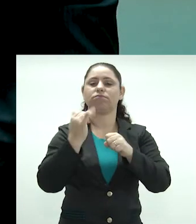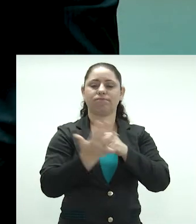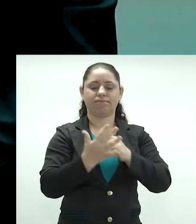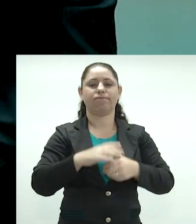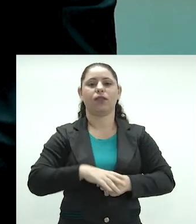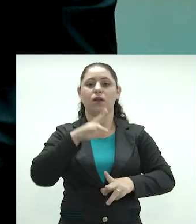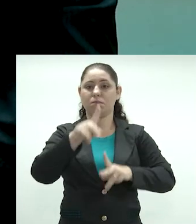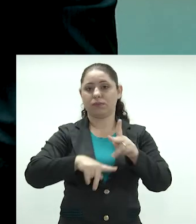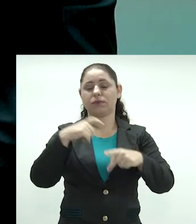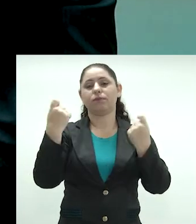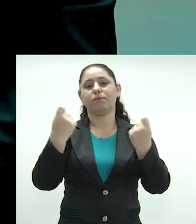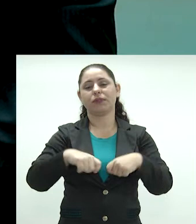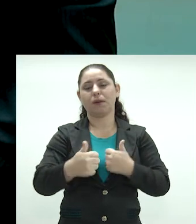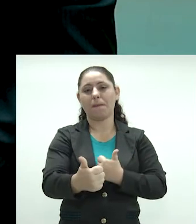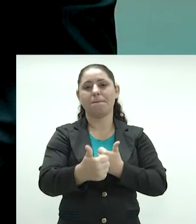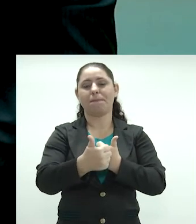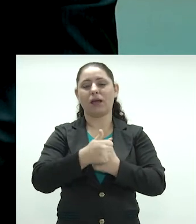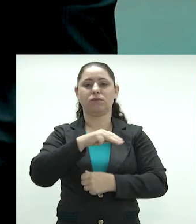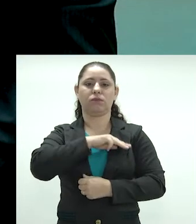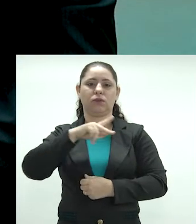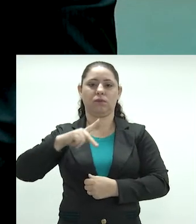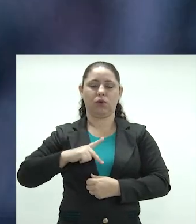a população precisa estar cada vez mais próxima do Ministério